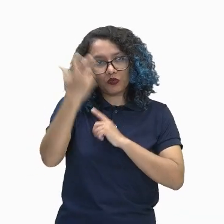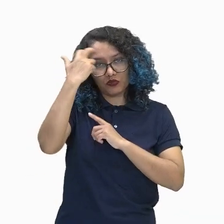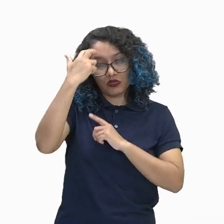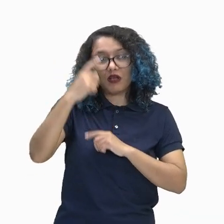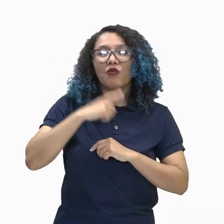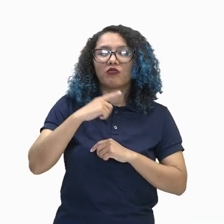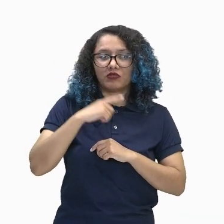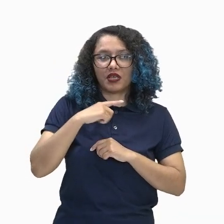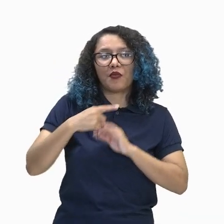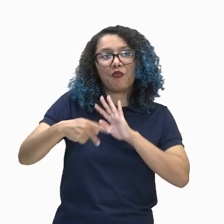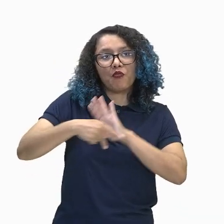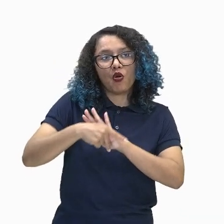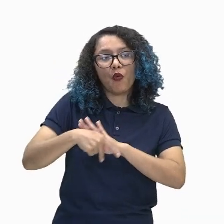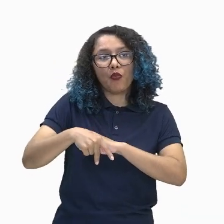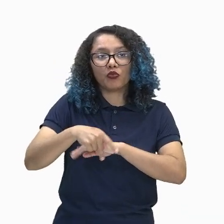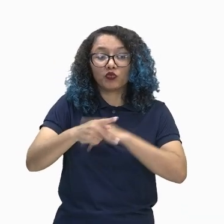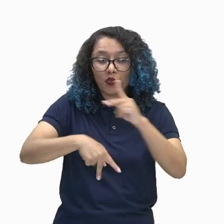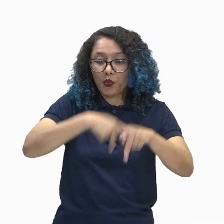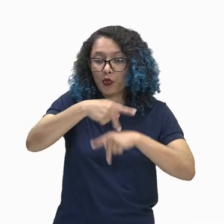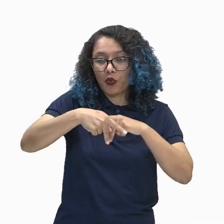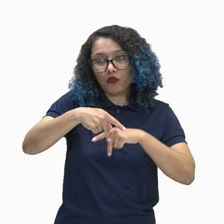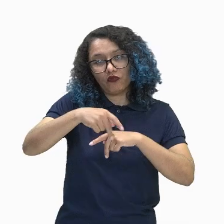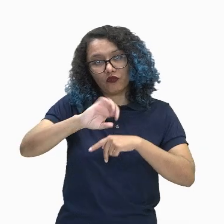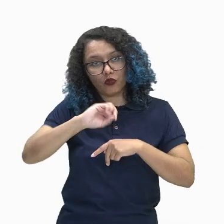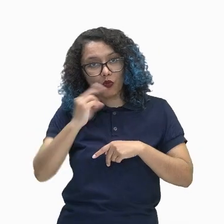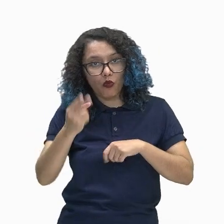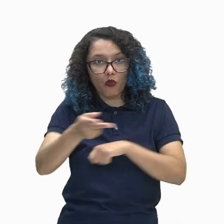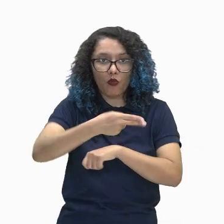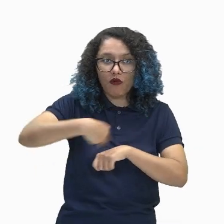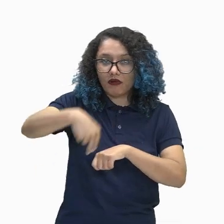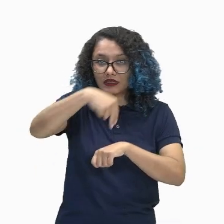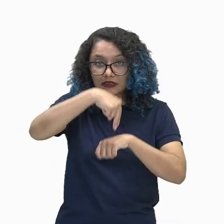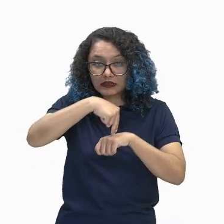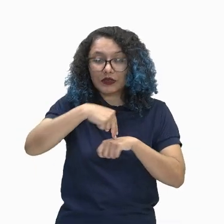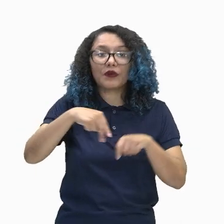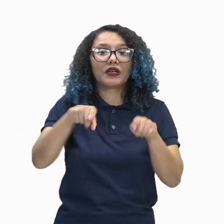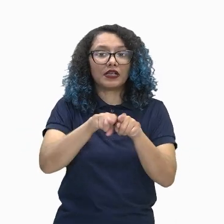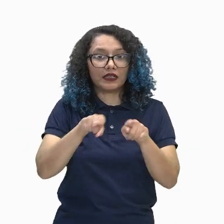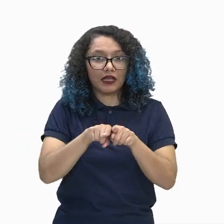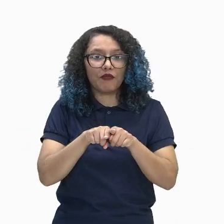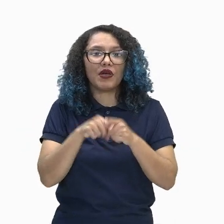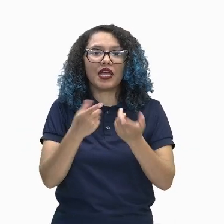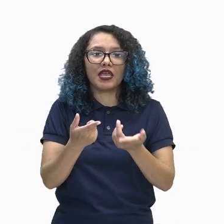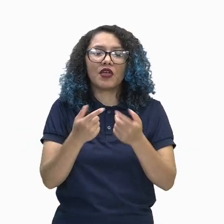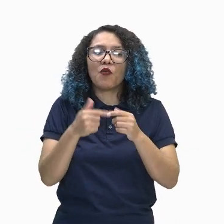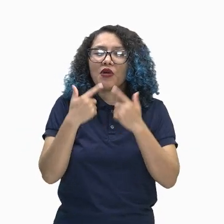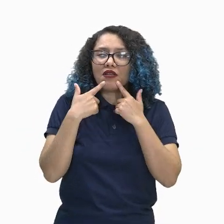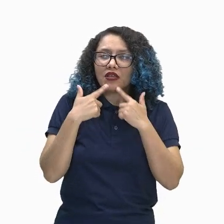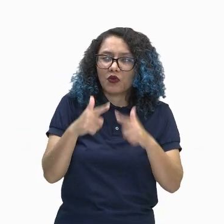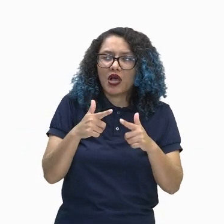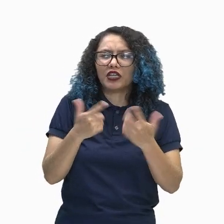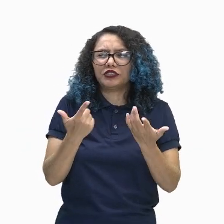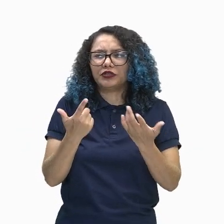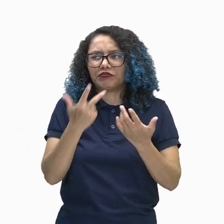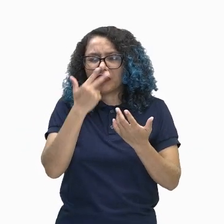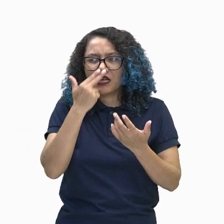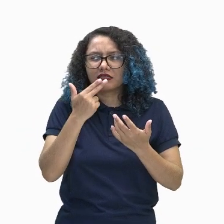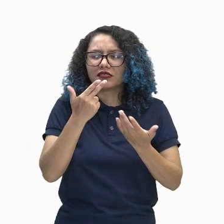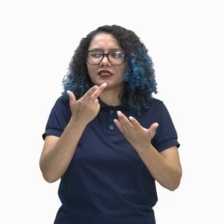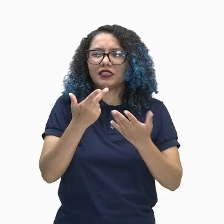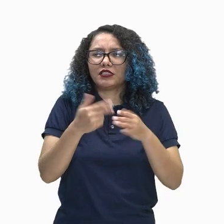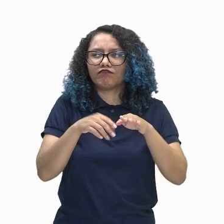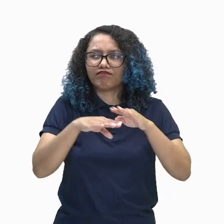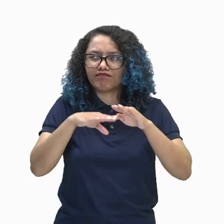nação, ela também é uma linguagem mais artificial, mais estável,